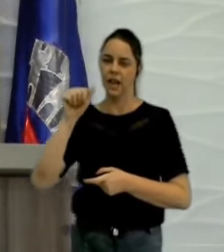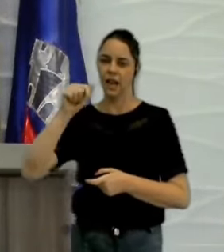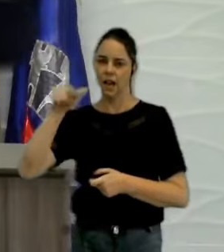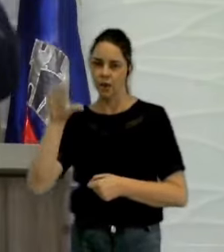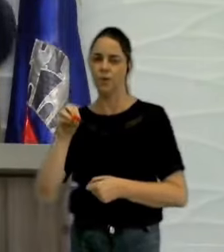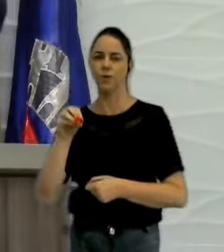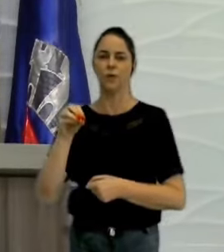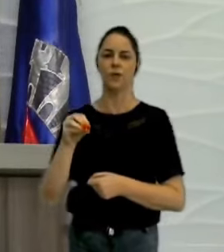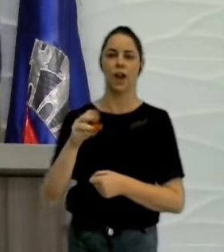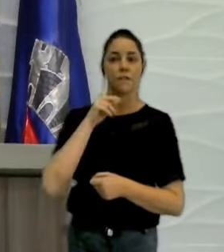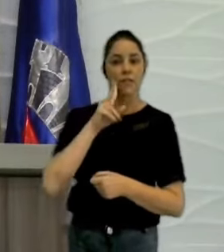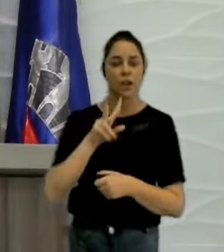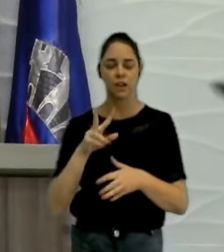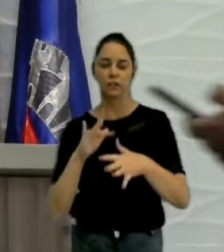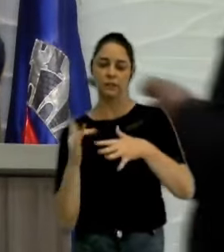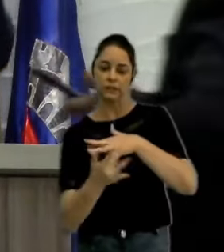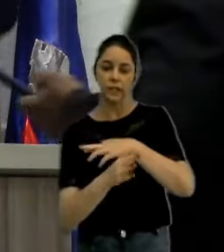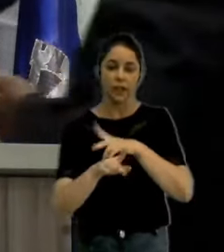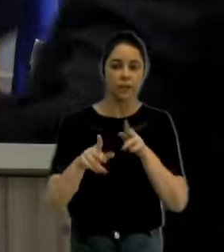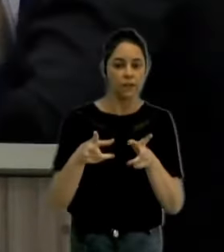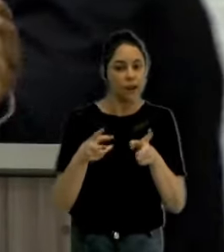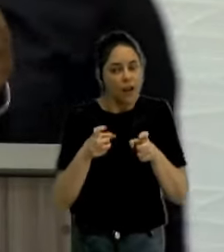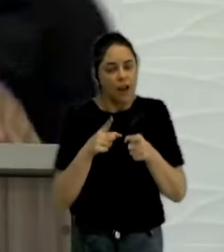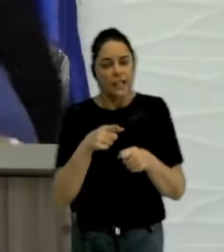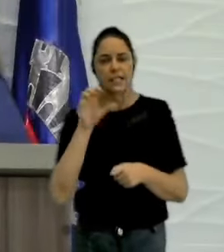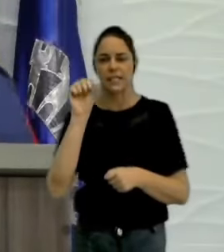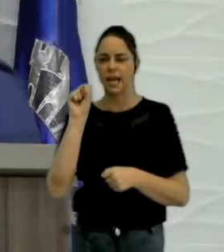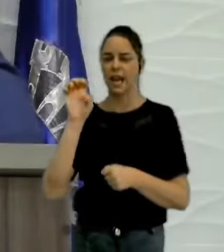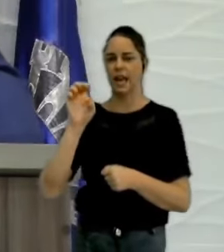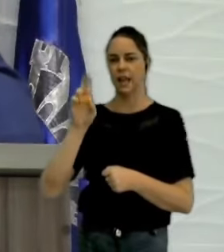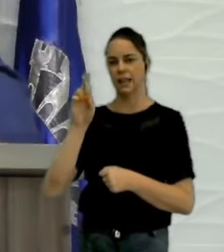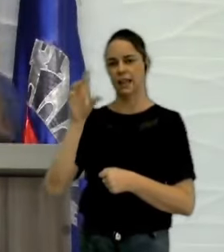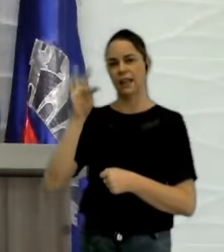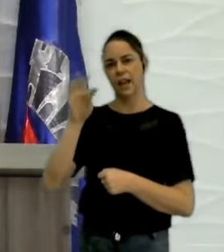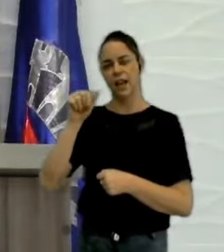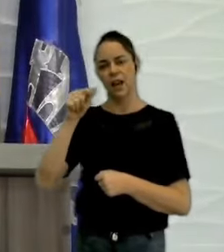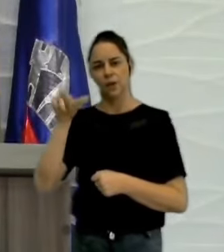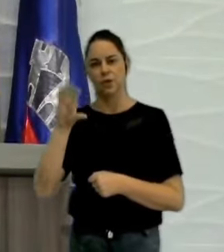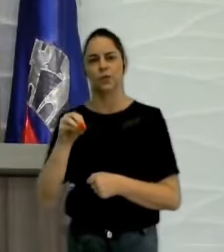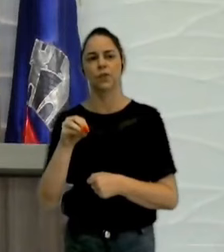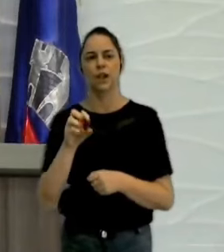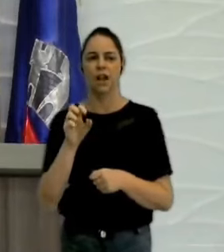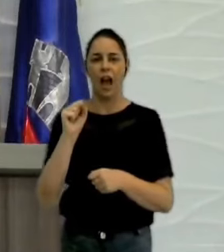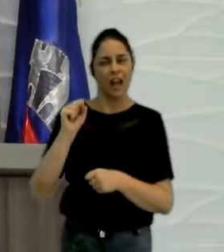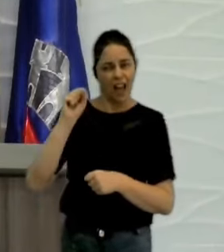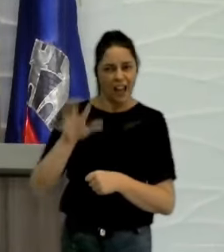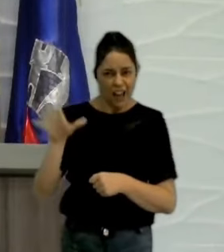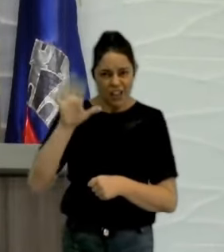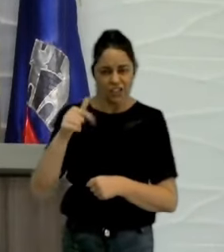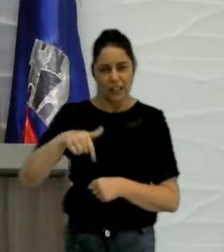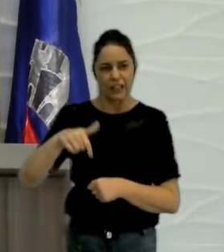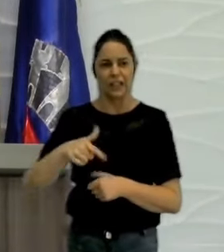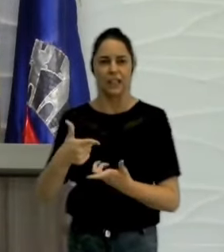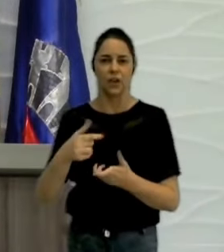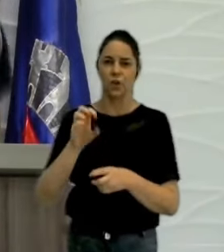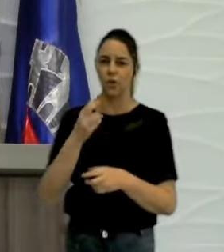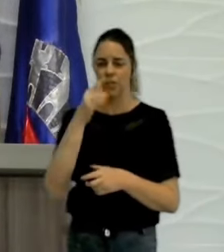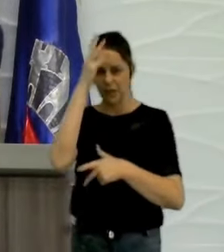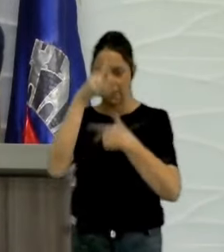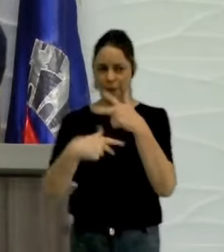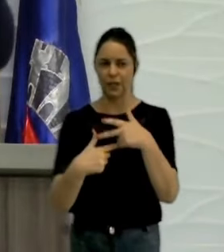lado do sertão. Também, se andar aqui no Agreste, é muito ruim para ela, principalmente na cidade dela.